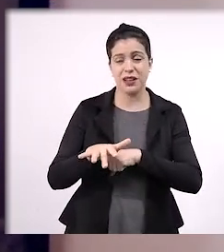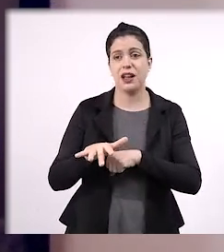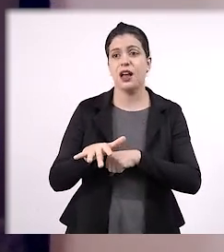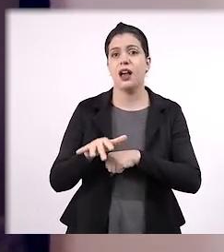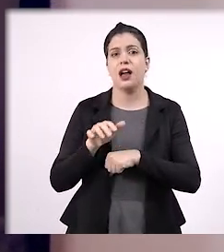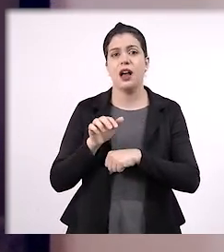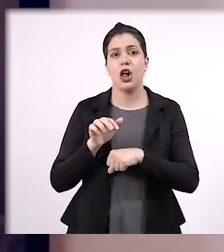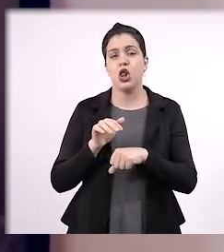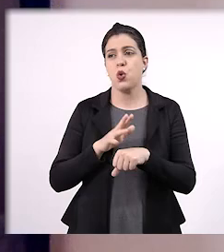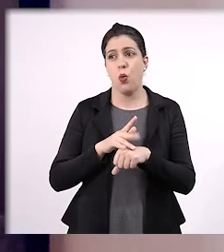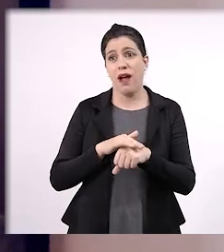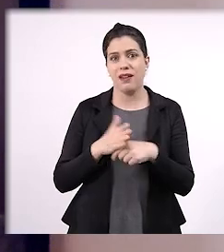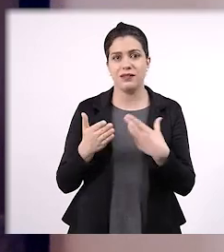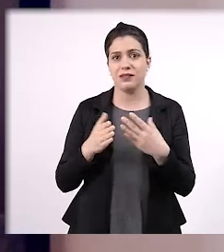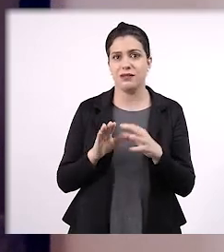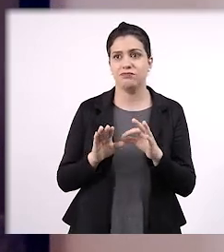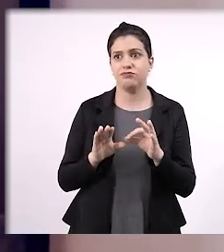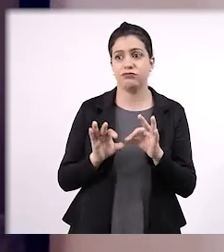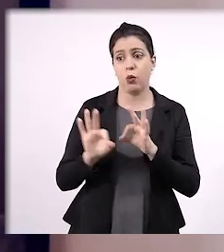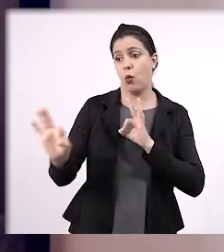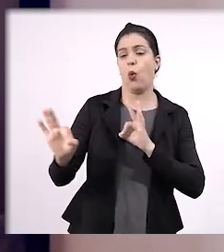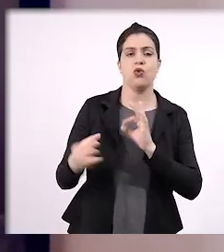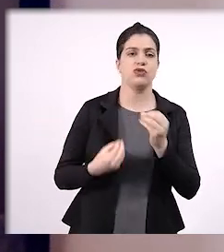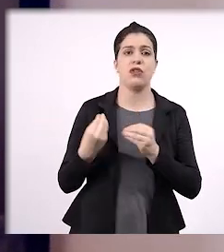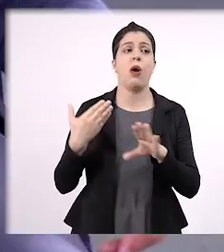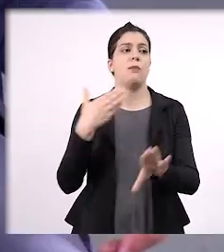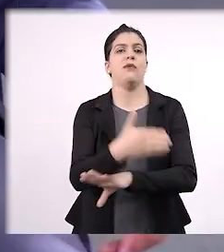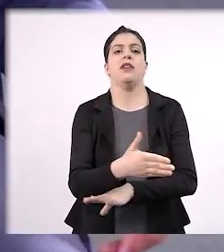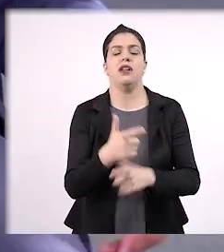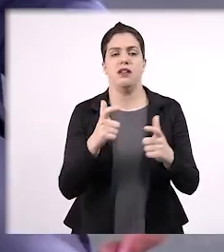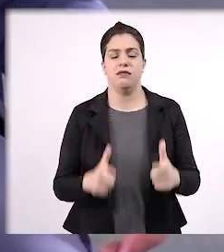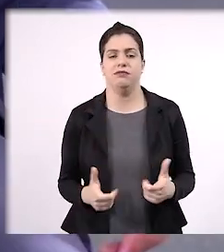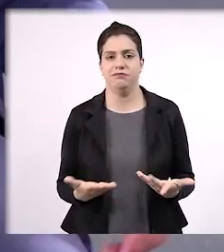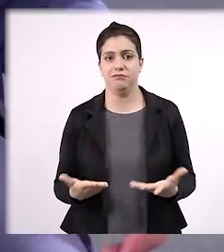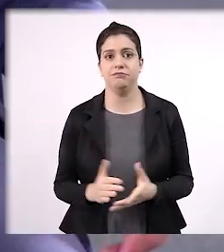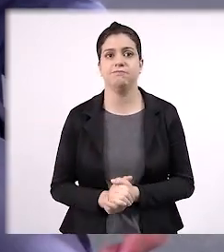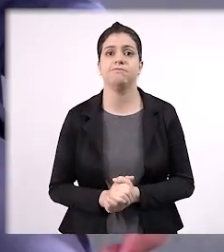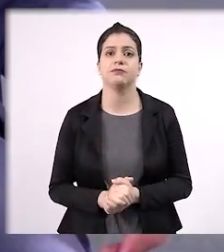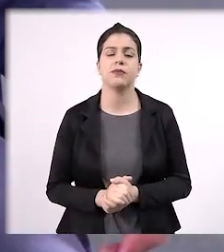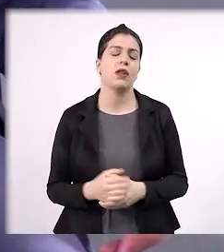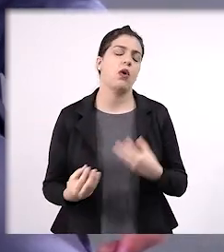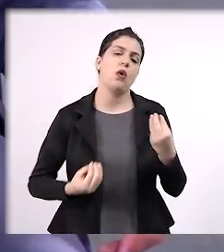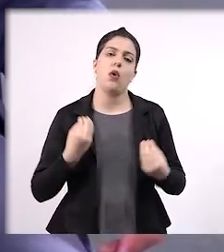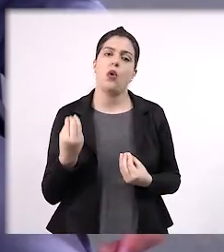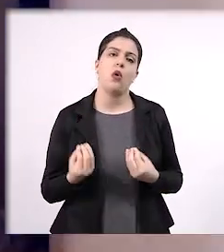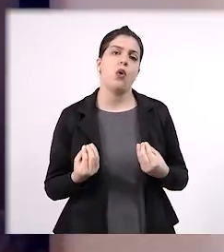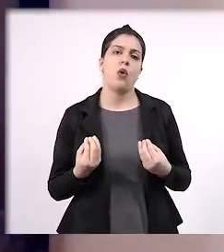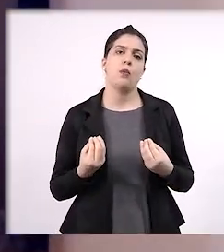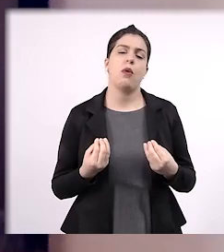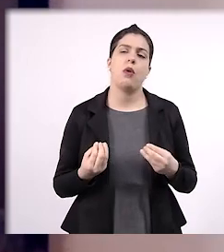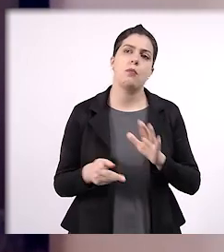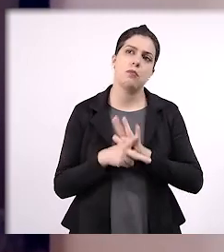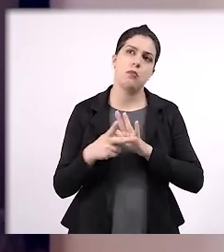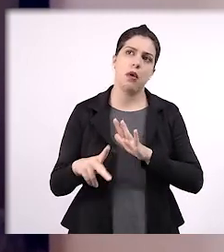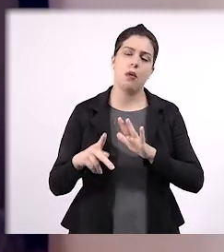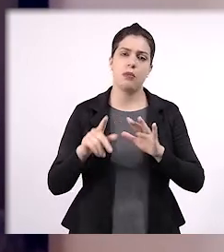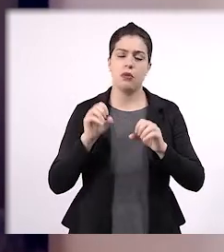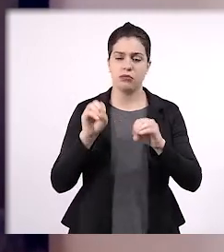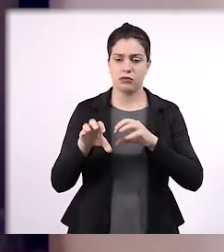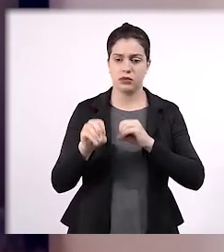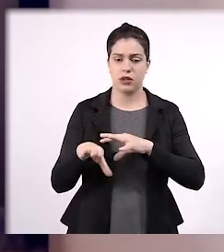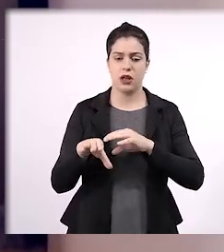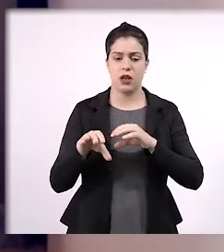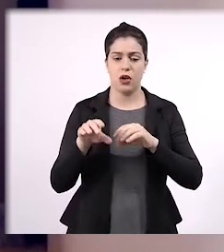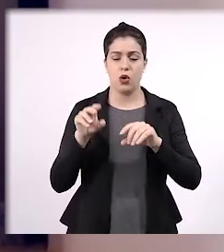distanciamento social que a gente vive hoje, né, causado aí pela pandemia, na verdade, do coronavírus, né? A Defensoria tem feito algum